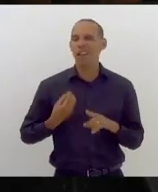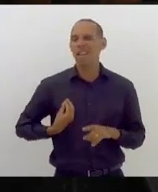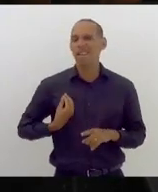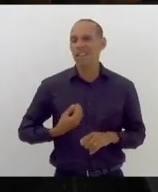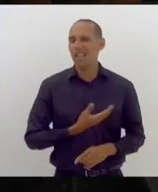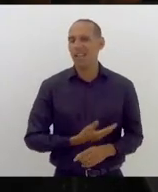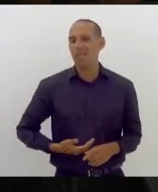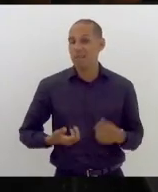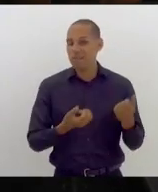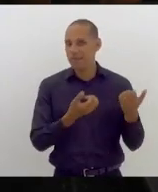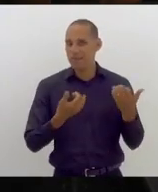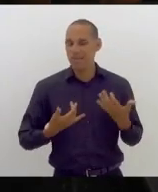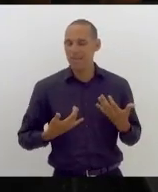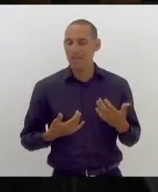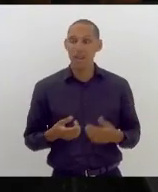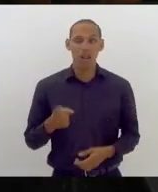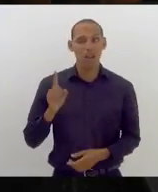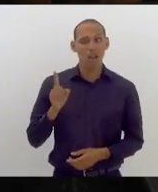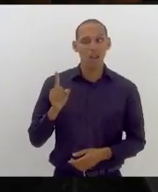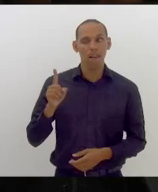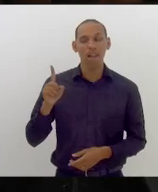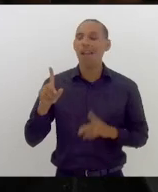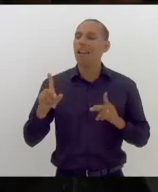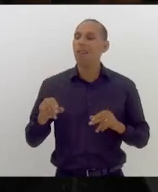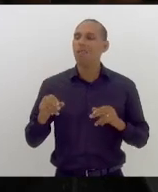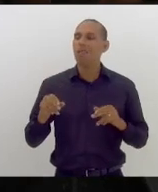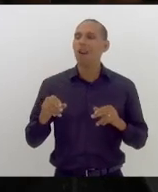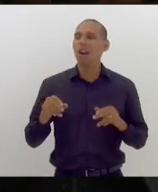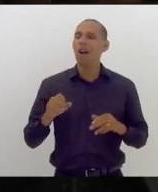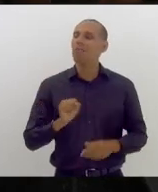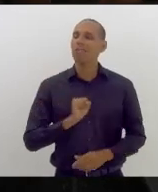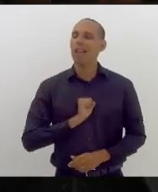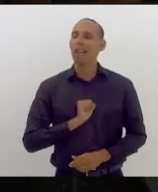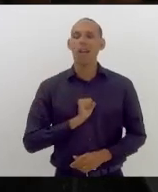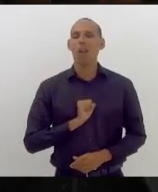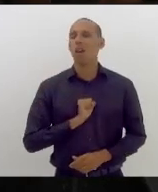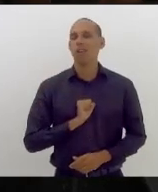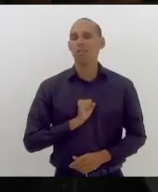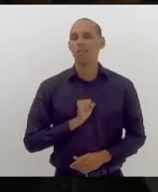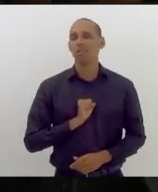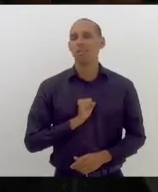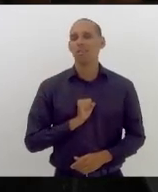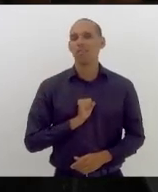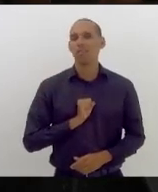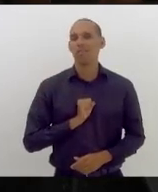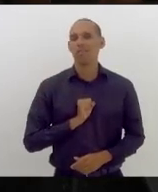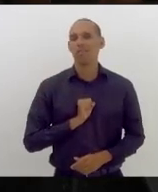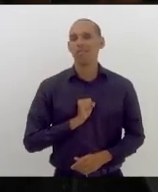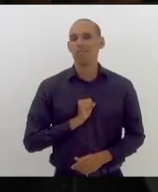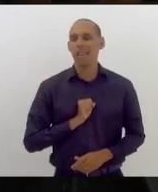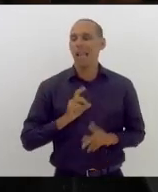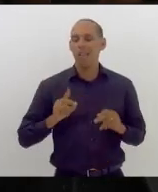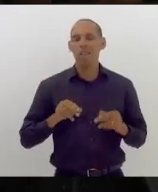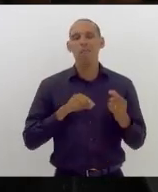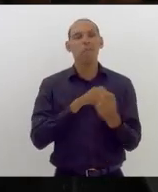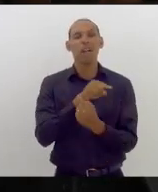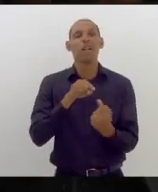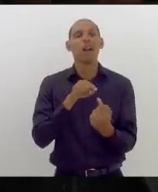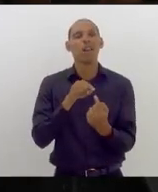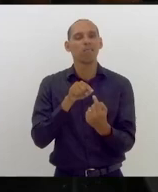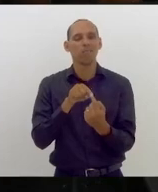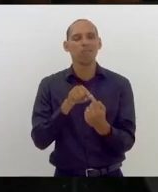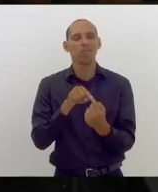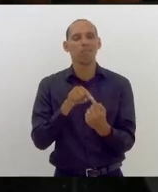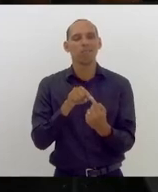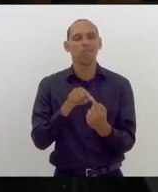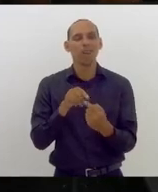um negócio, ela é um sacerdócio. E é quase uma missão você fazer